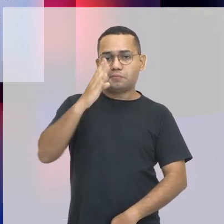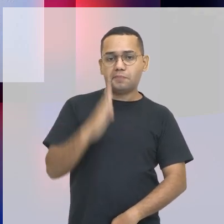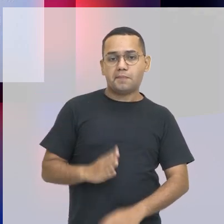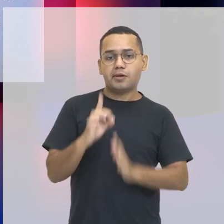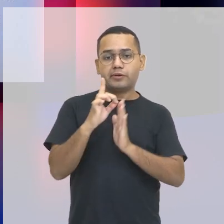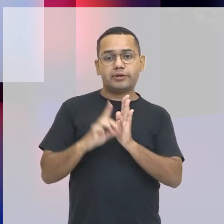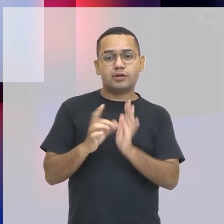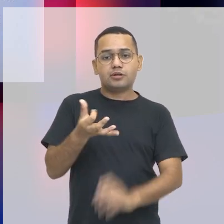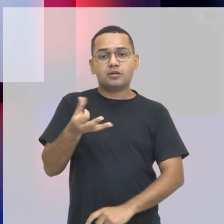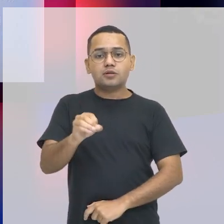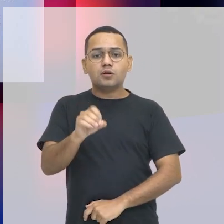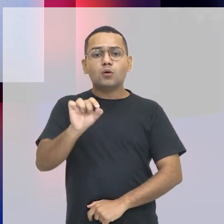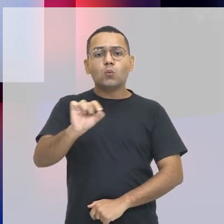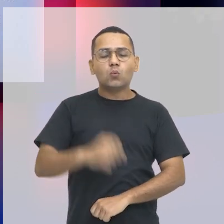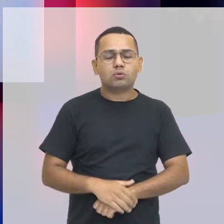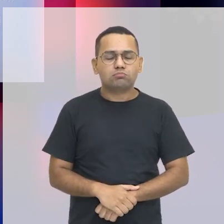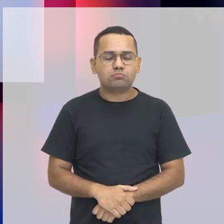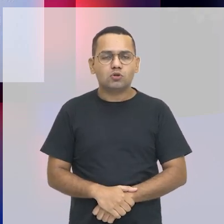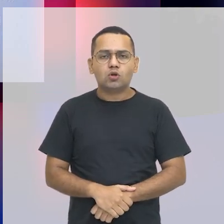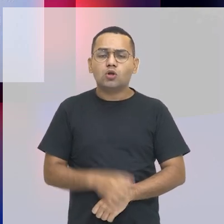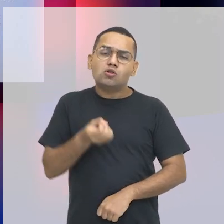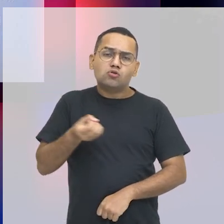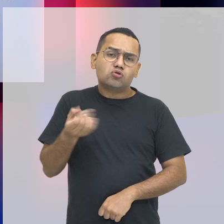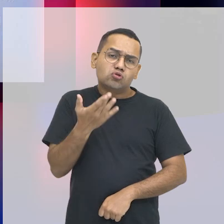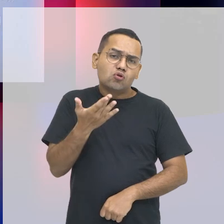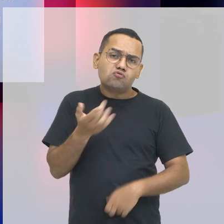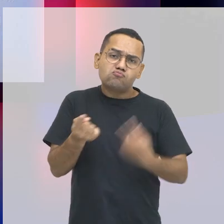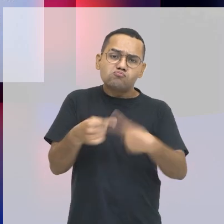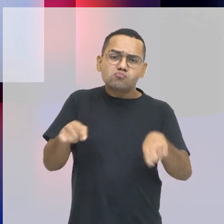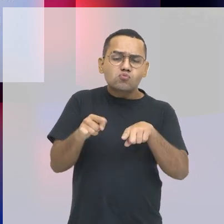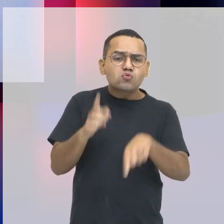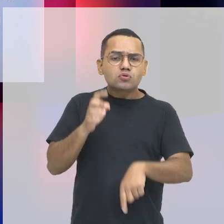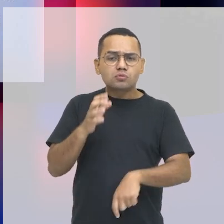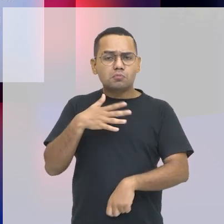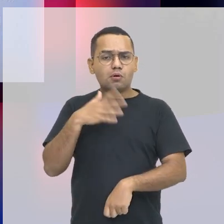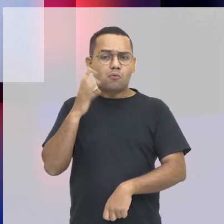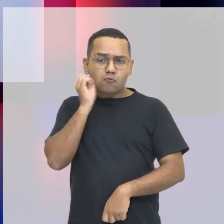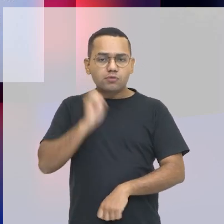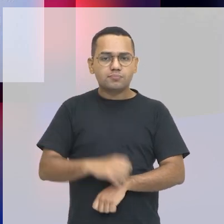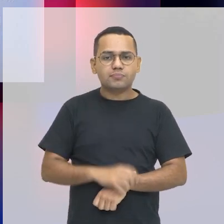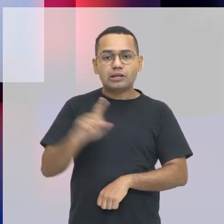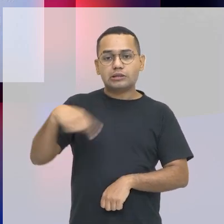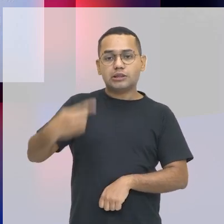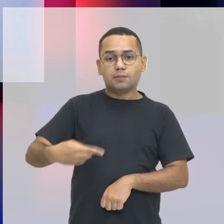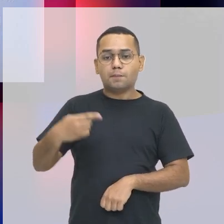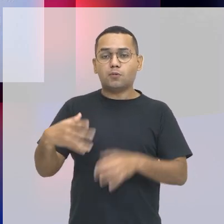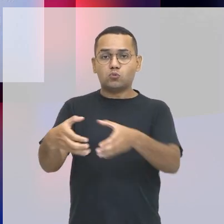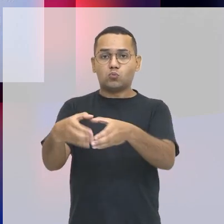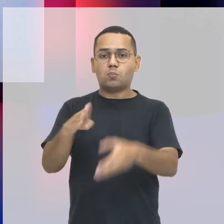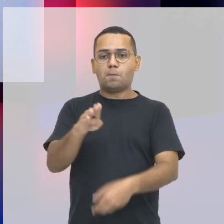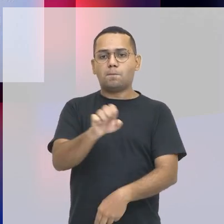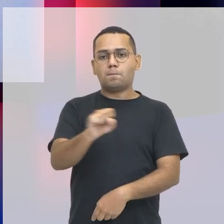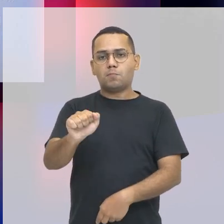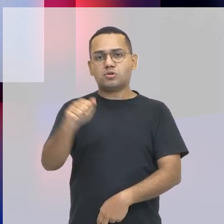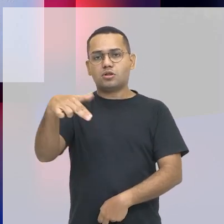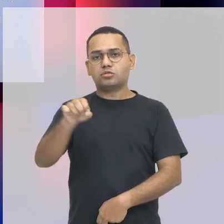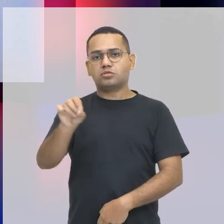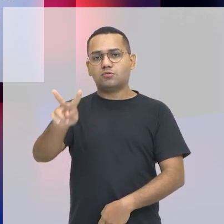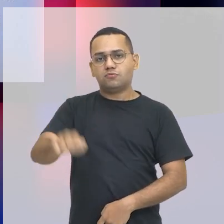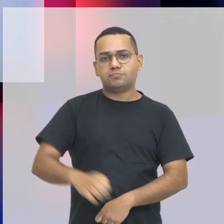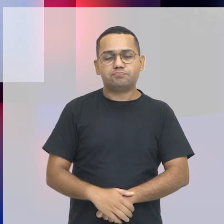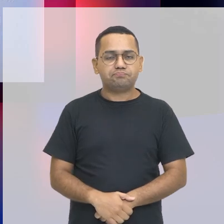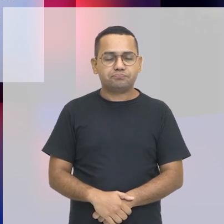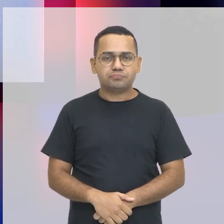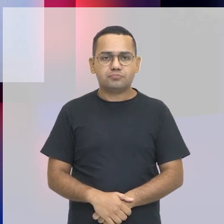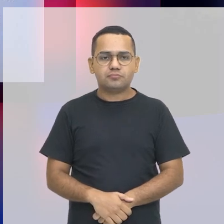nova opção de estilo musical, logo após a Bossa Nova. A Bossa Nova também,